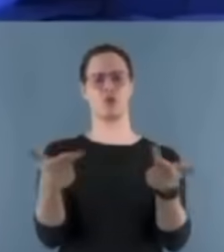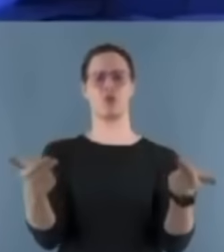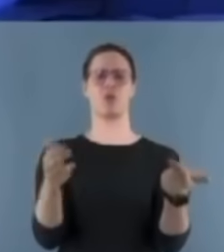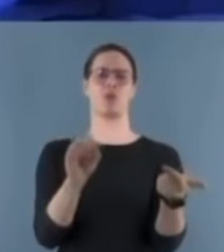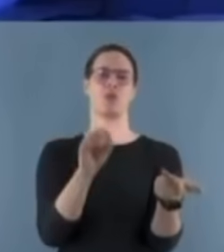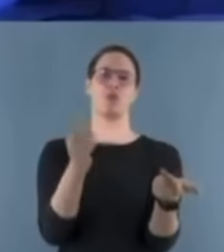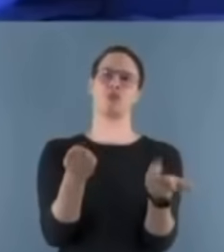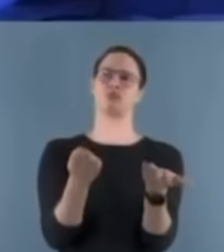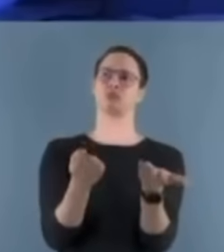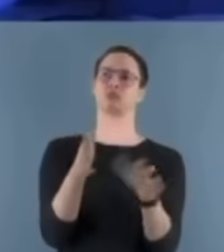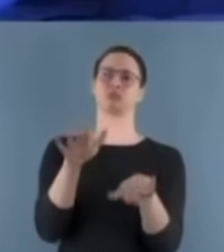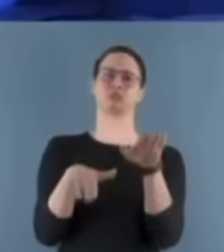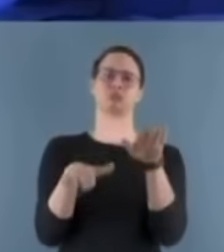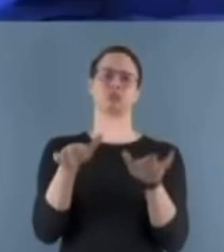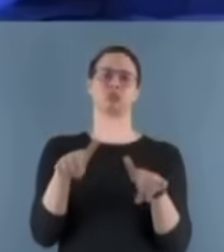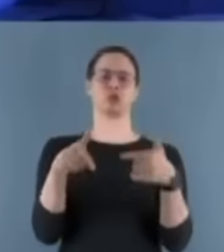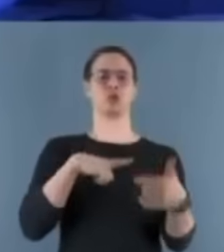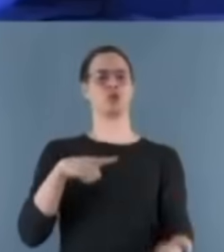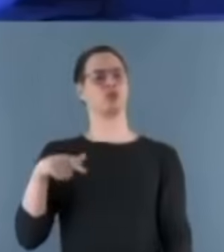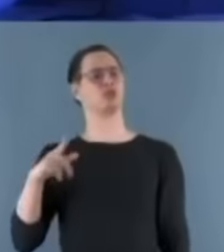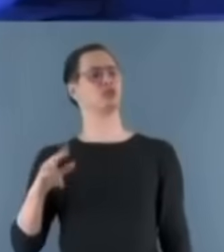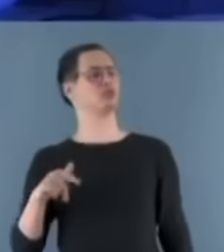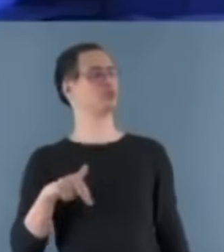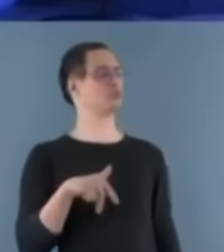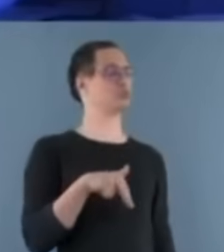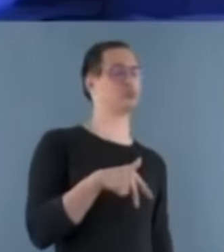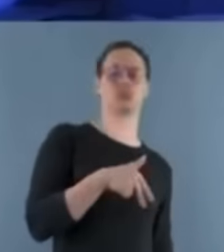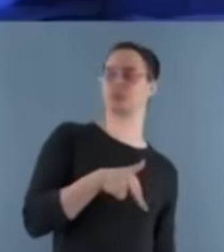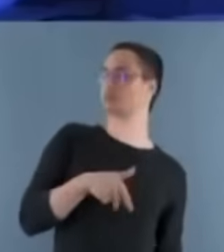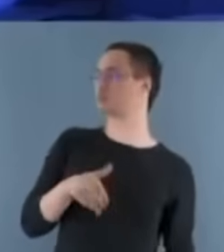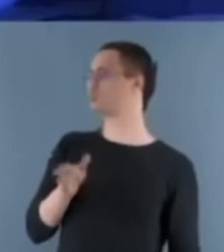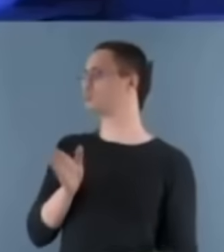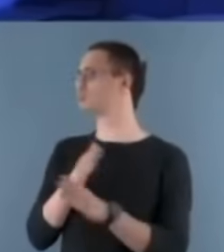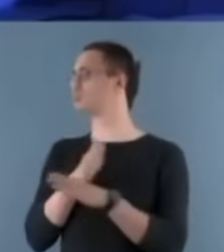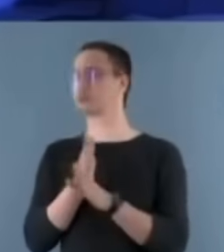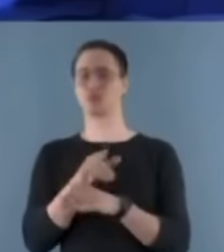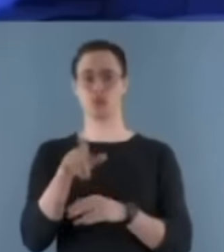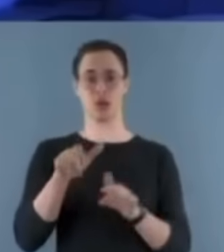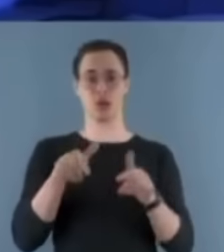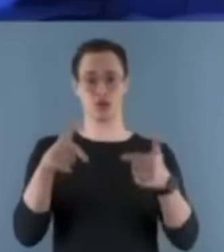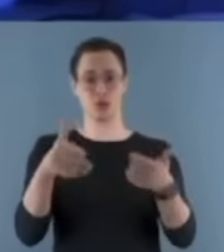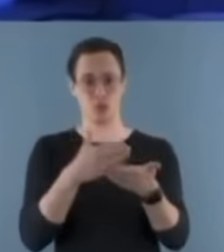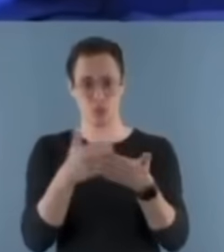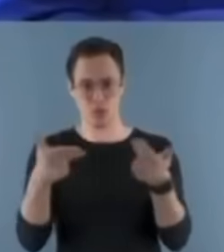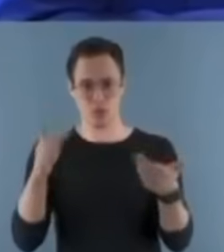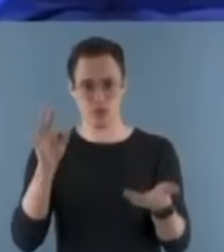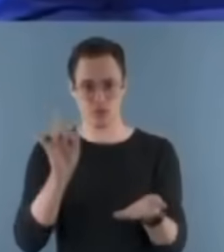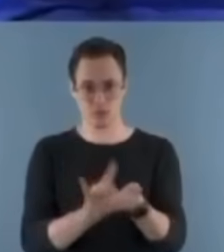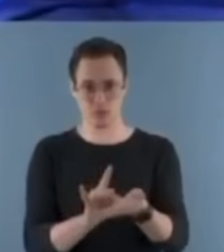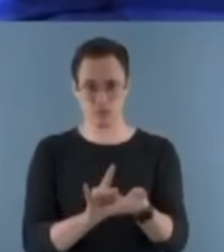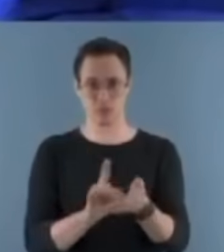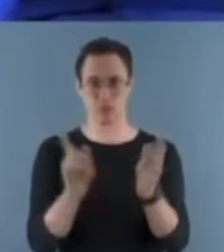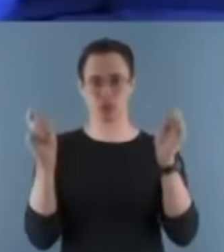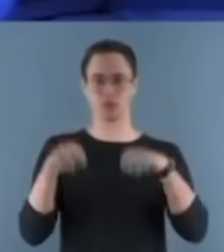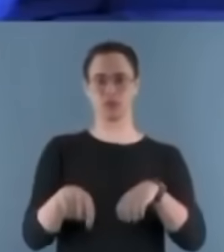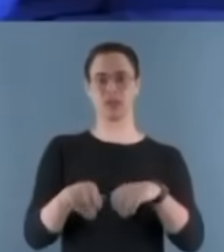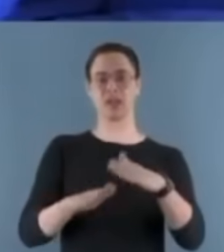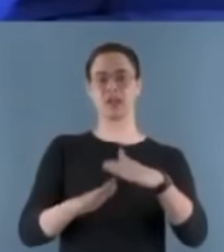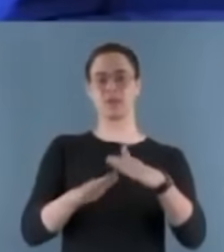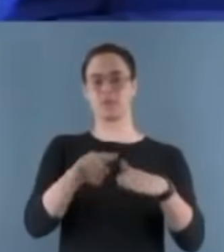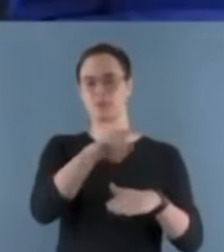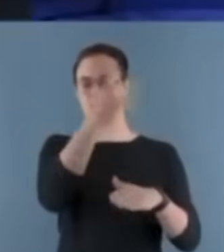que o senhor tomou foi só simplesmente andar de um lado para o outro ali perdido. O senhor tomou alguma medida efetiva para poder conter os